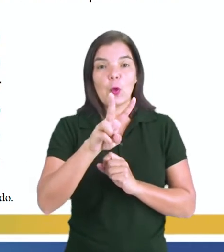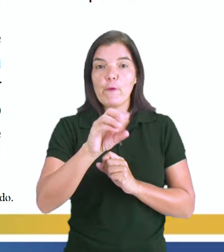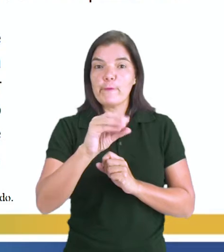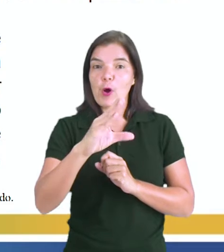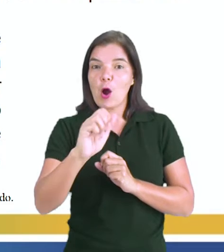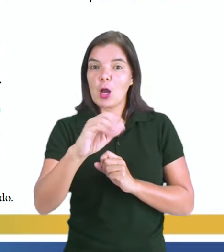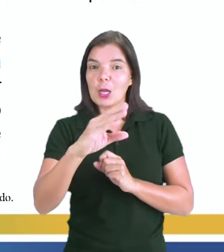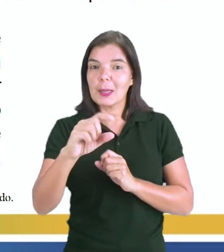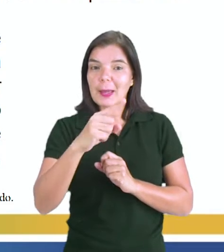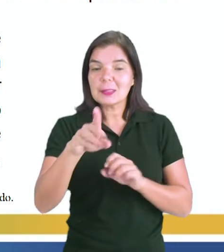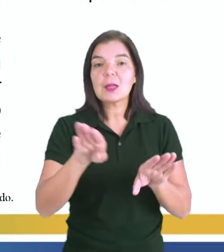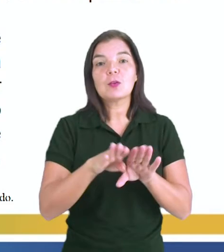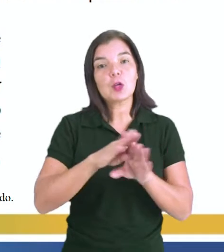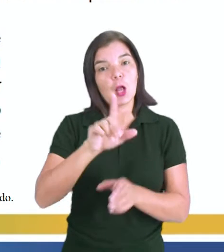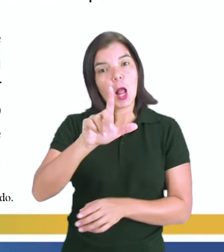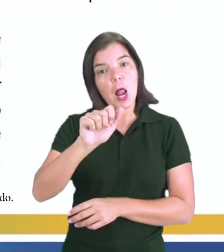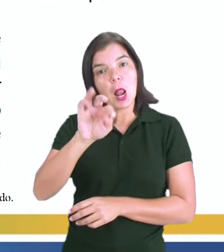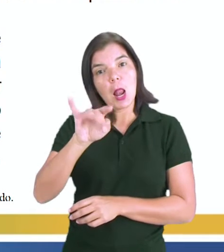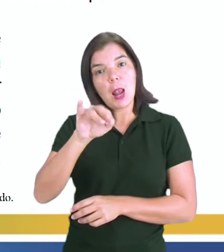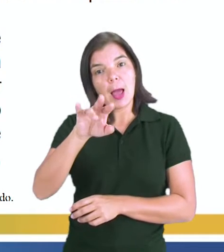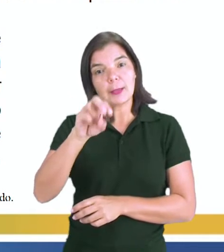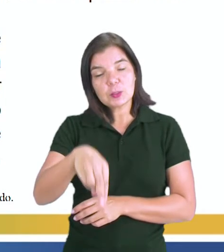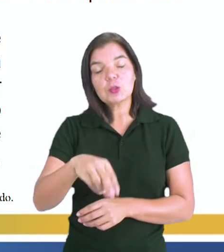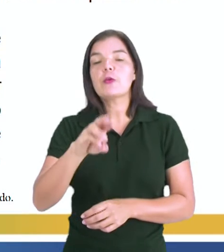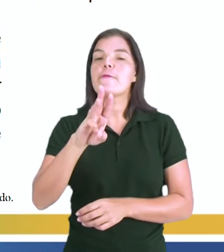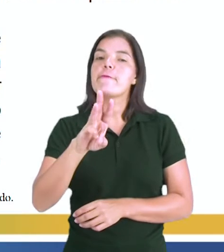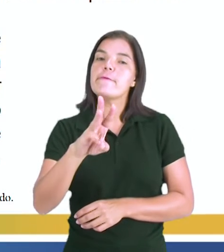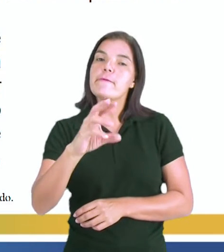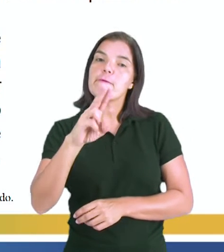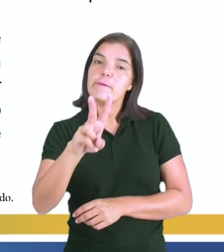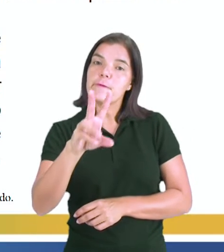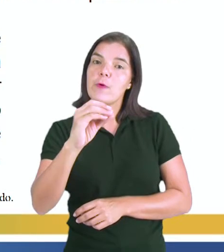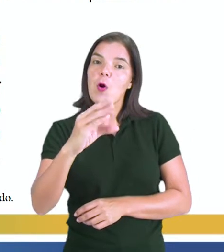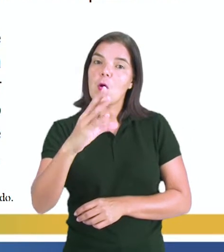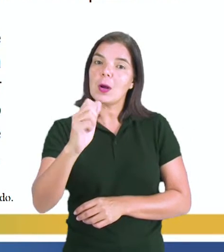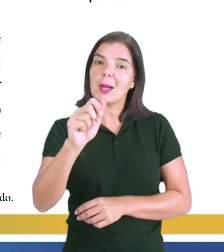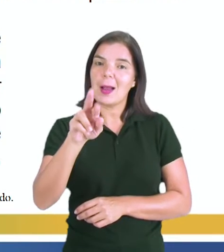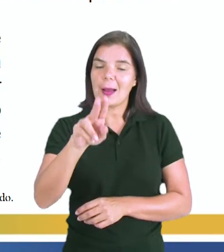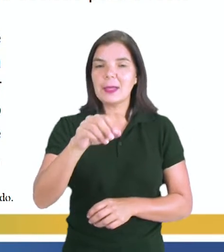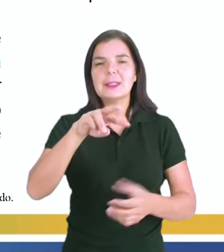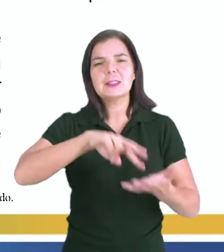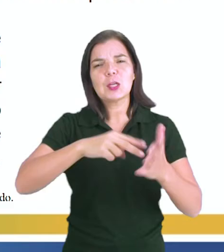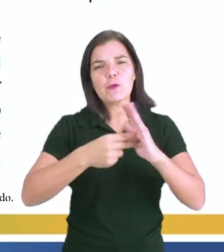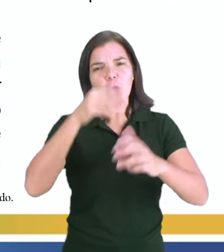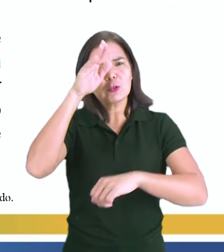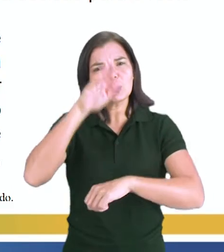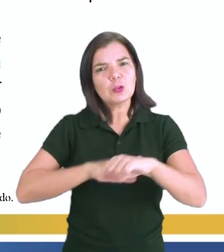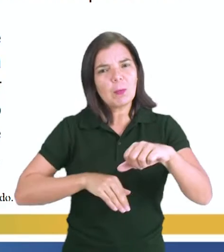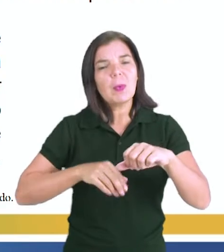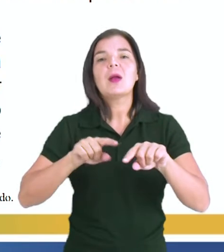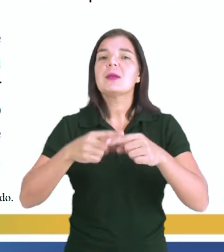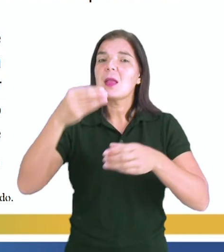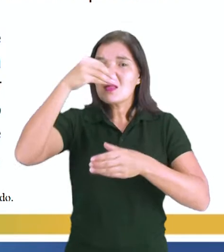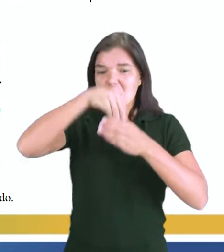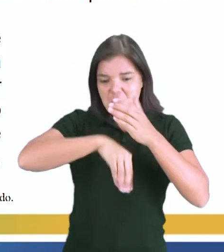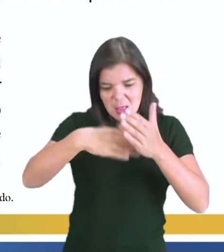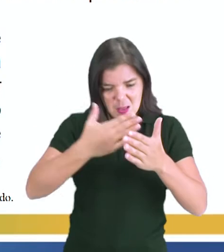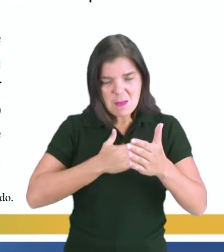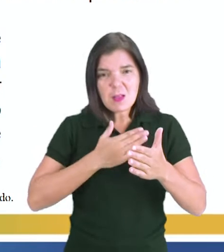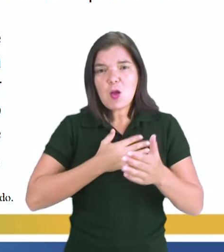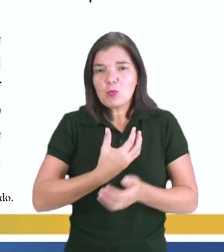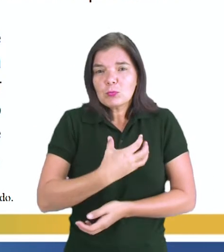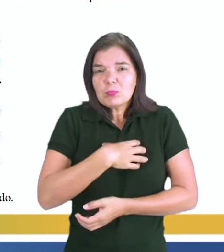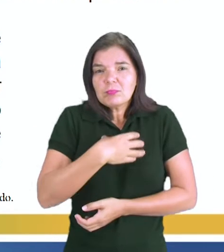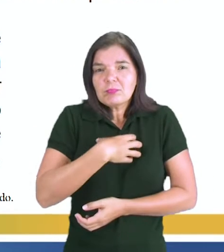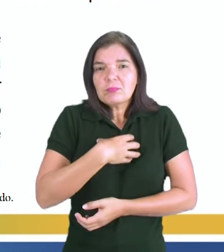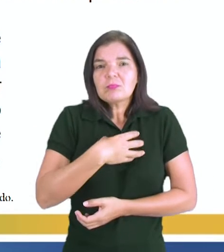vocação, que vem do latim vocare, né, que quer dizer chamar. É um chamado que vem de dentro da gente, o sentimento